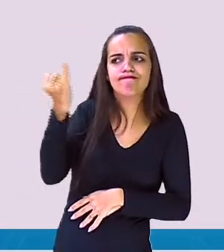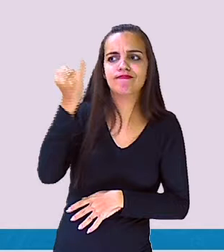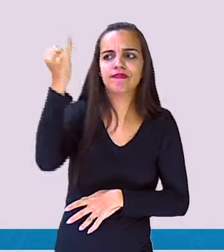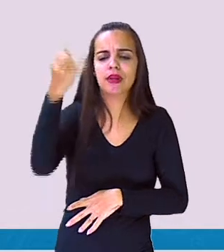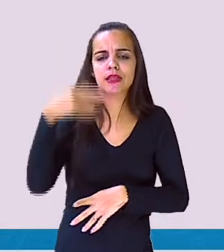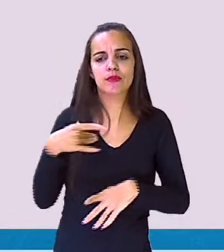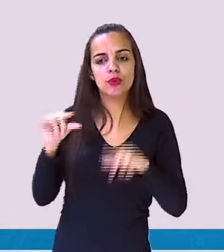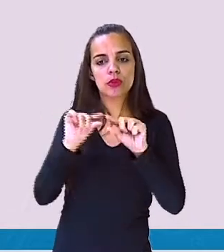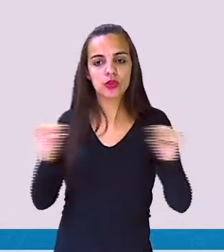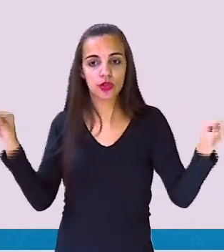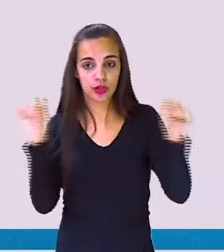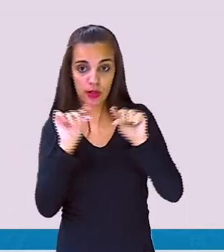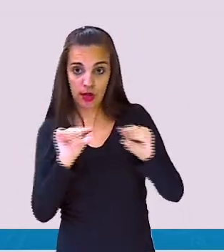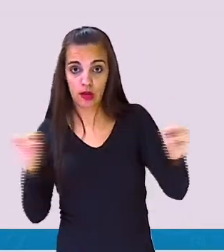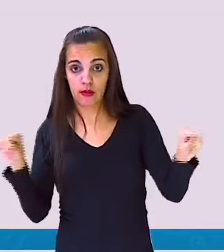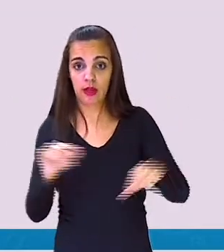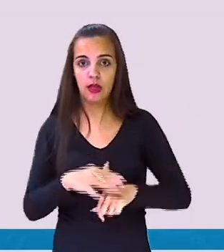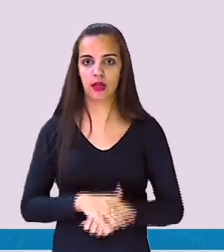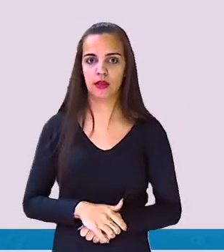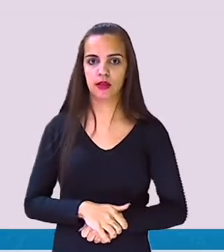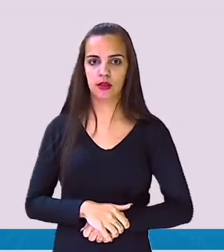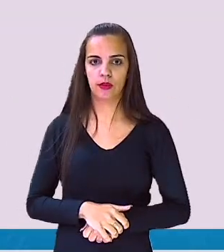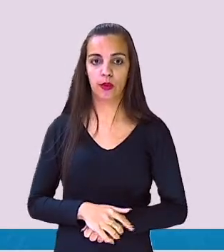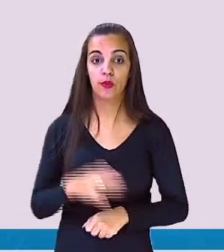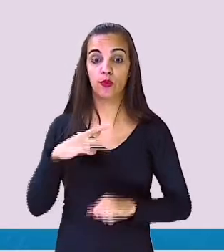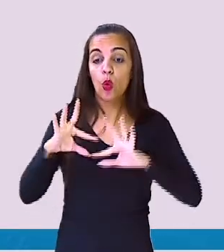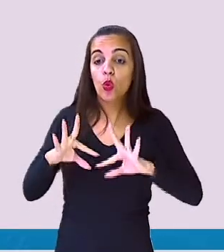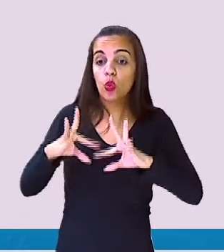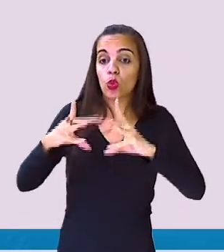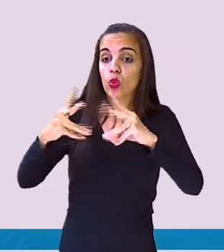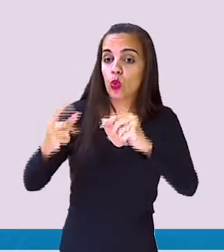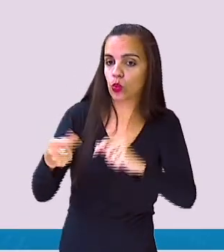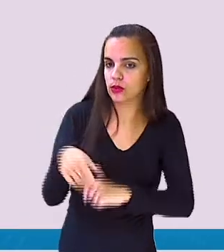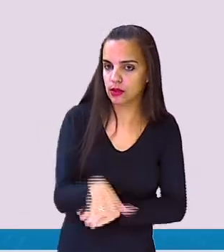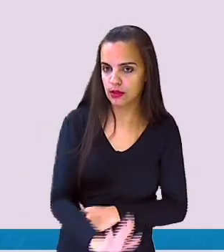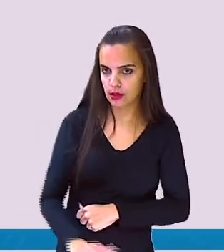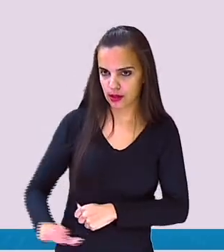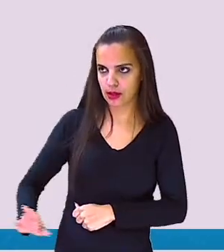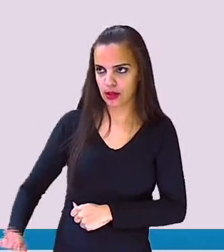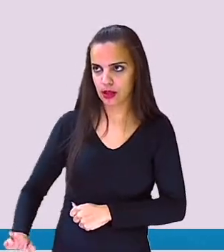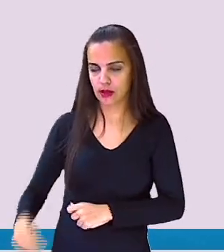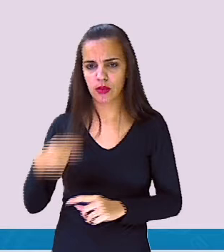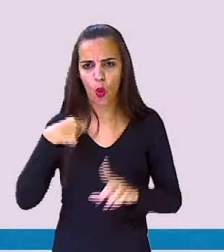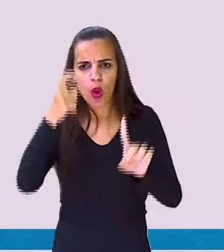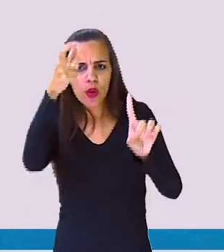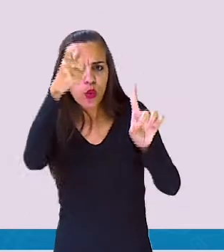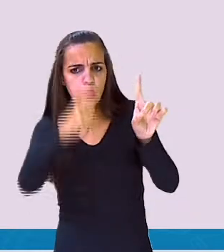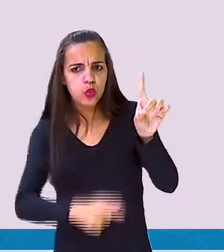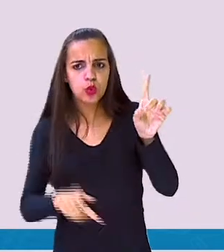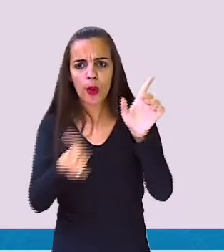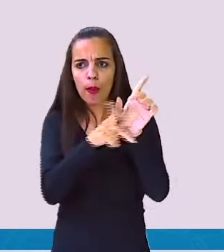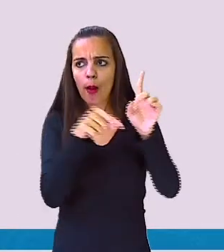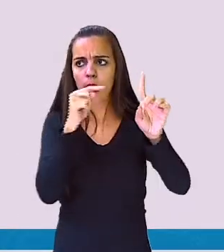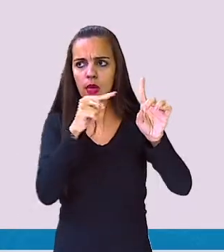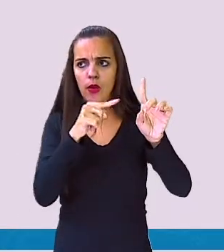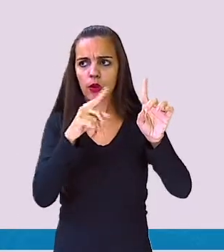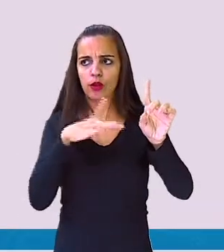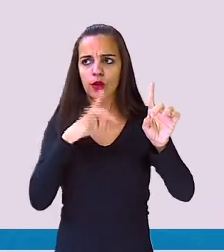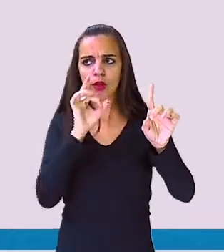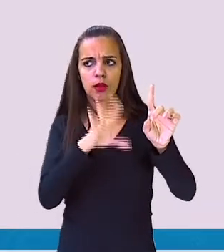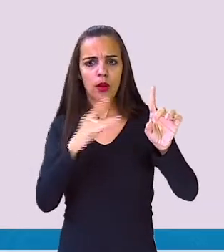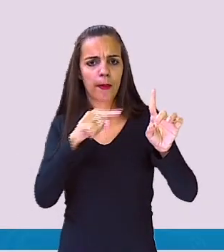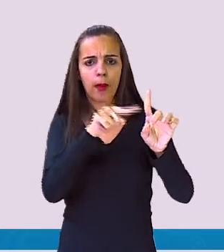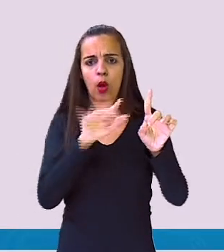sujeito todo? Isso mesmo, pessoal. Crianças. Um núcleo, uma palavra,